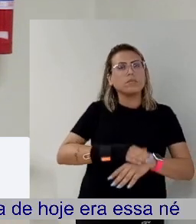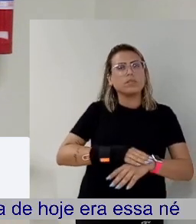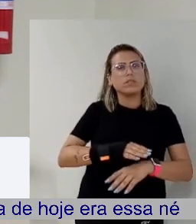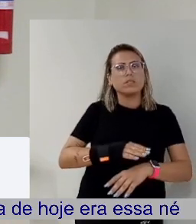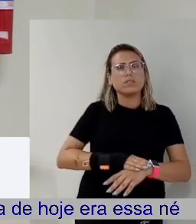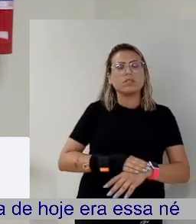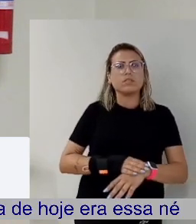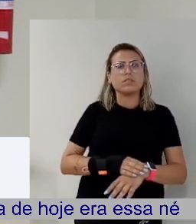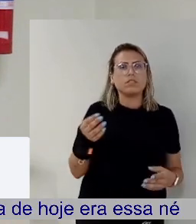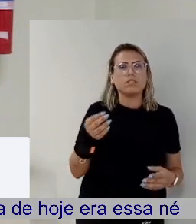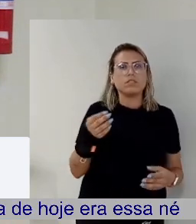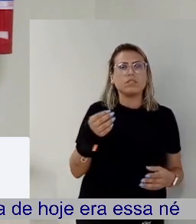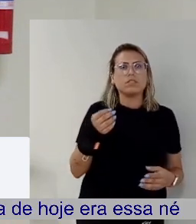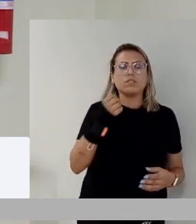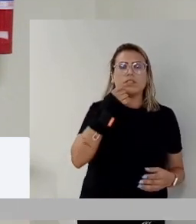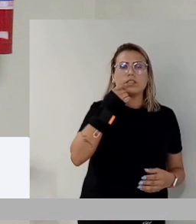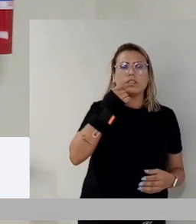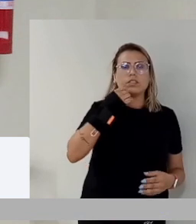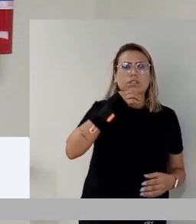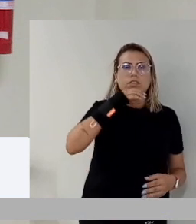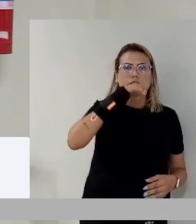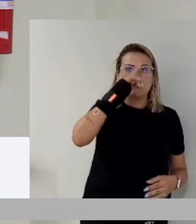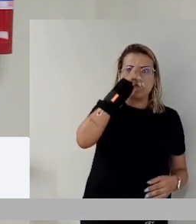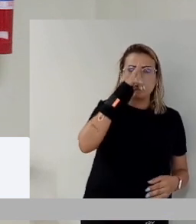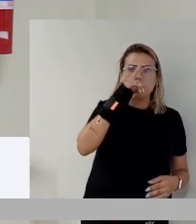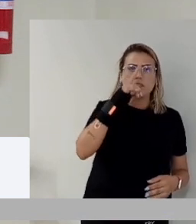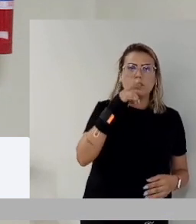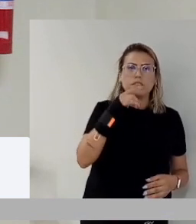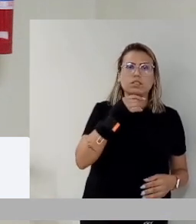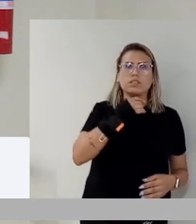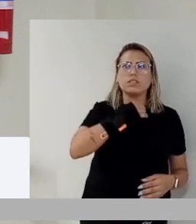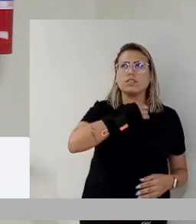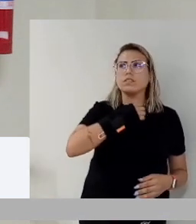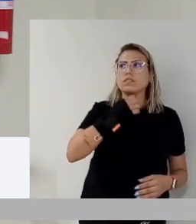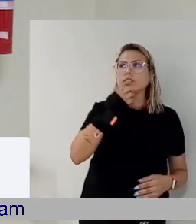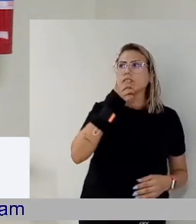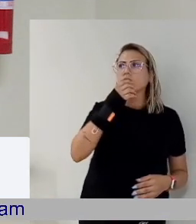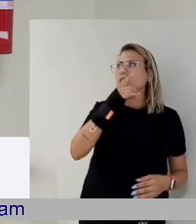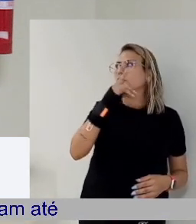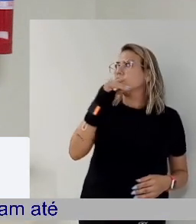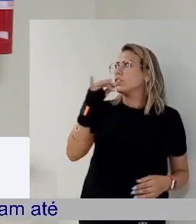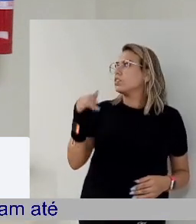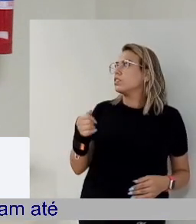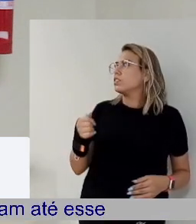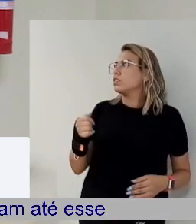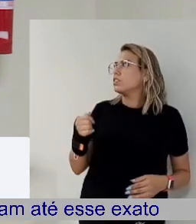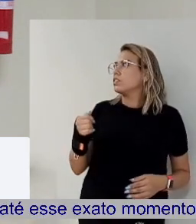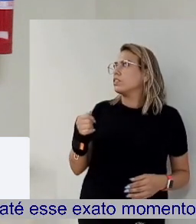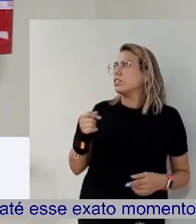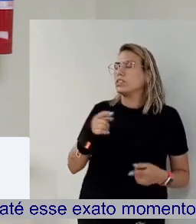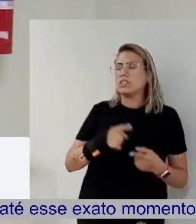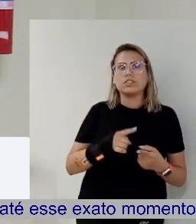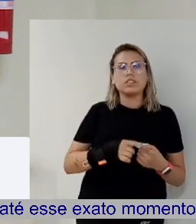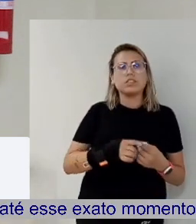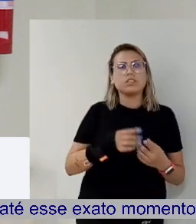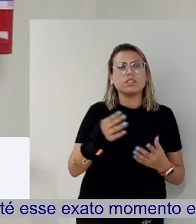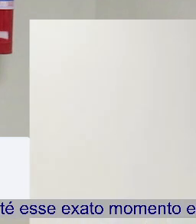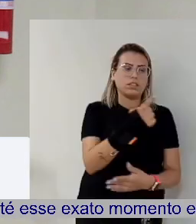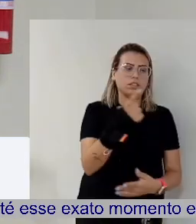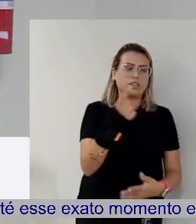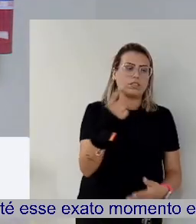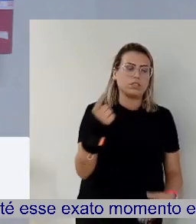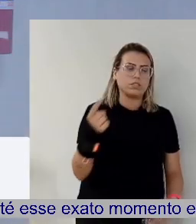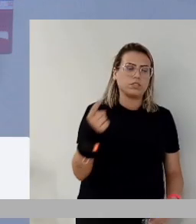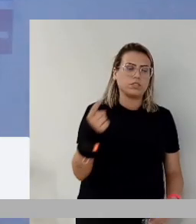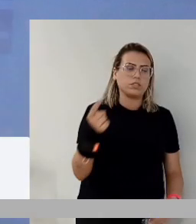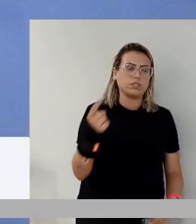todos um um Feliz final de semana né um feliz dia e desejar a todos um abraço no coração de cada um de